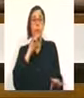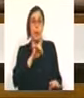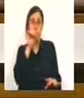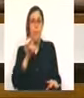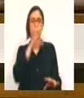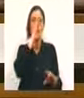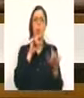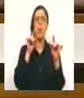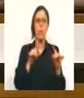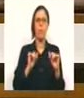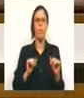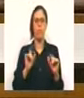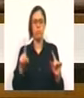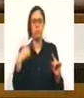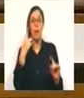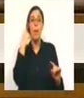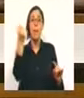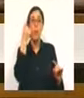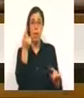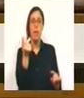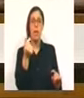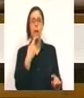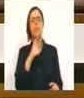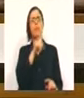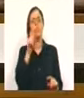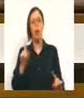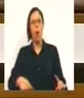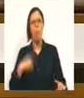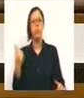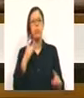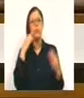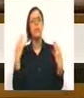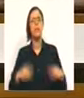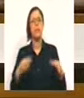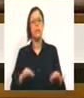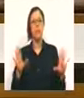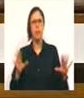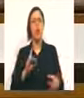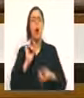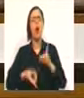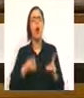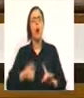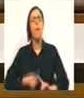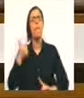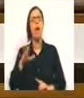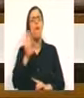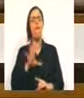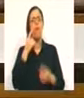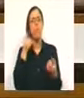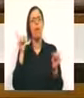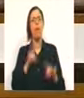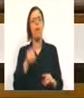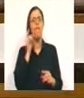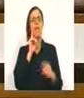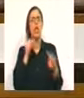o Governo, em vez de andar à procura do dinheiro, perguntasse de uma forma muito simples qual é a melhor forma de reaplicar as